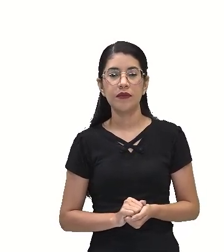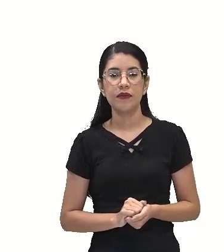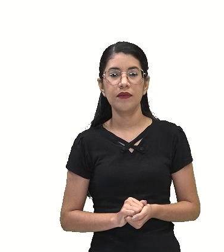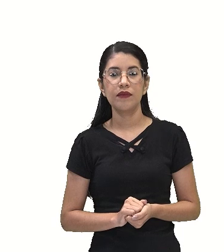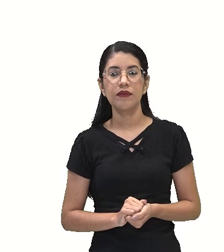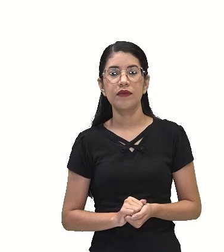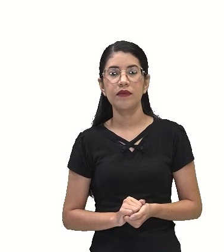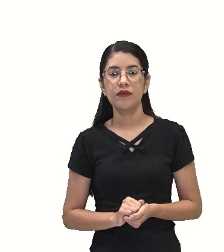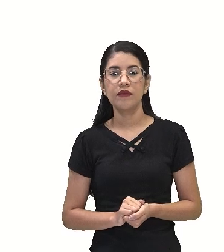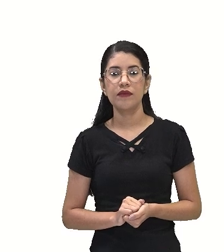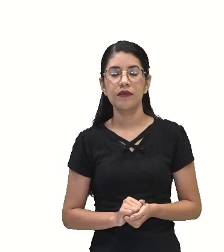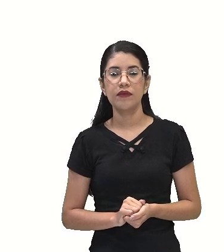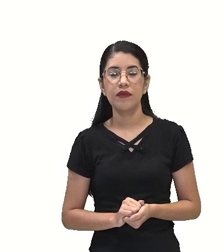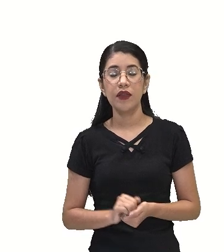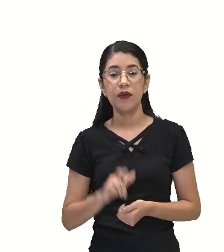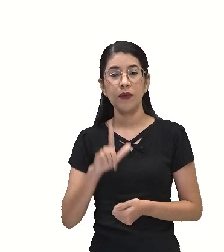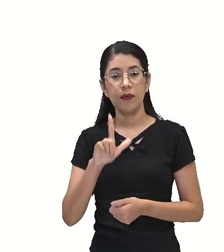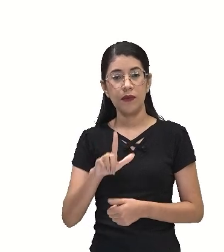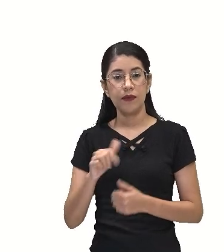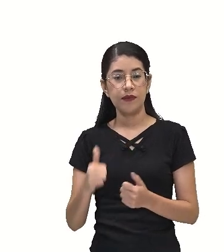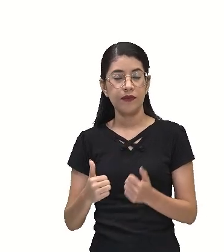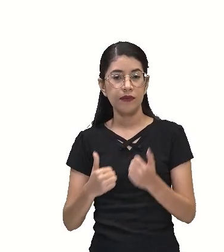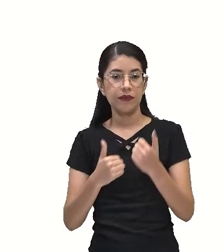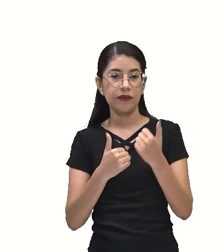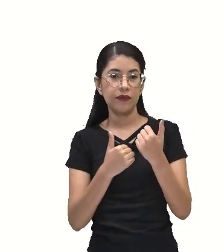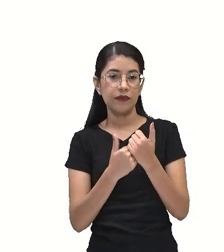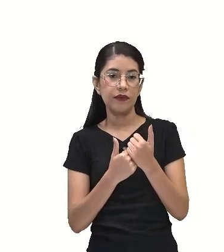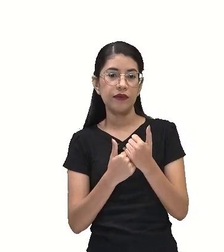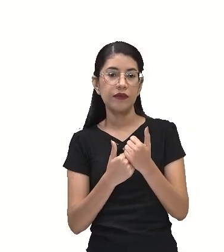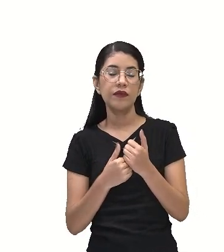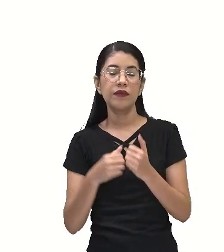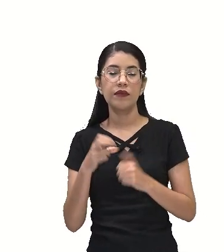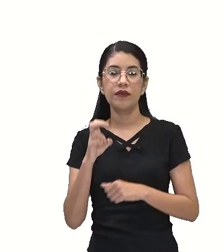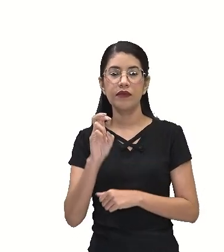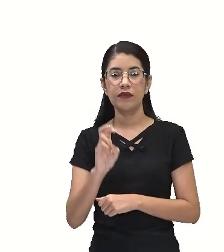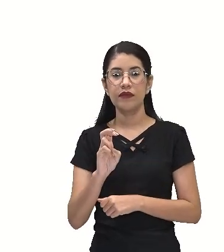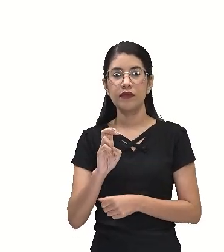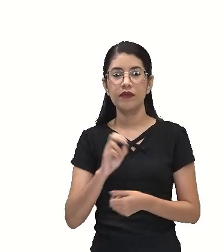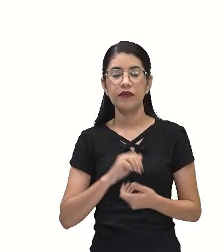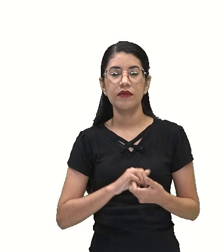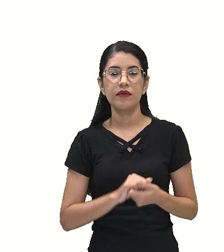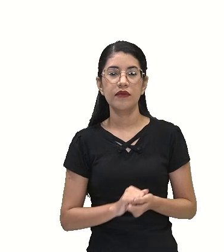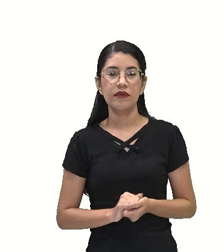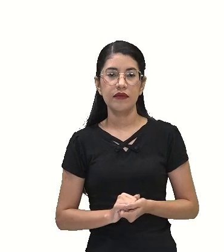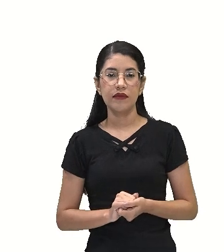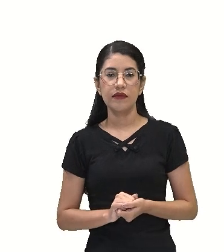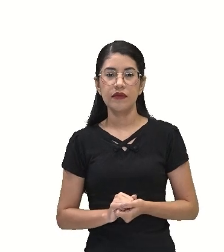lados. L é a medida do meu lado, que também é 5.